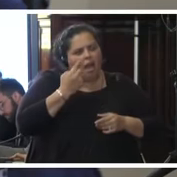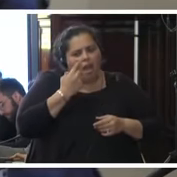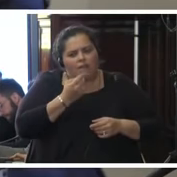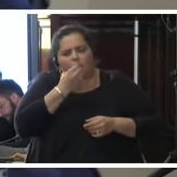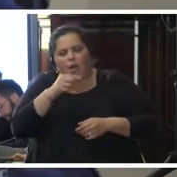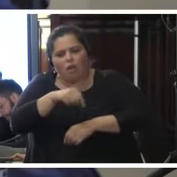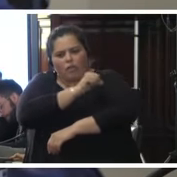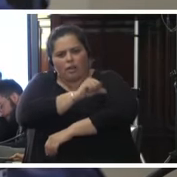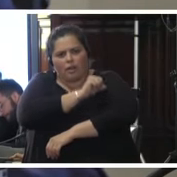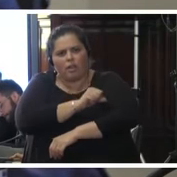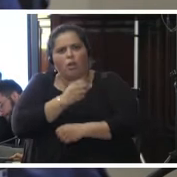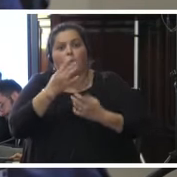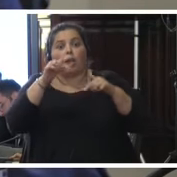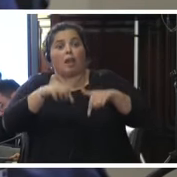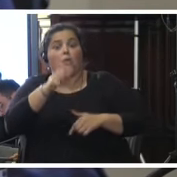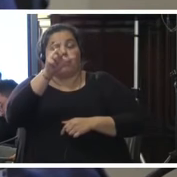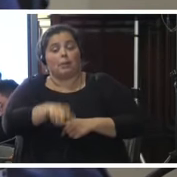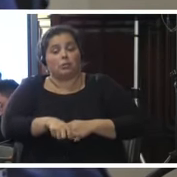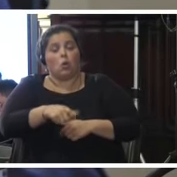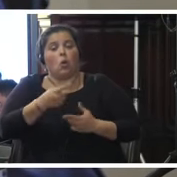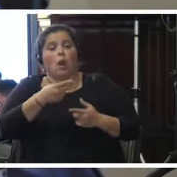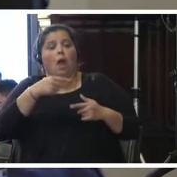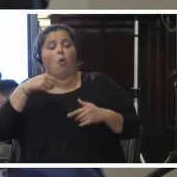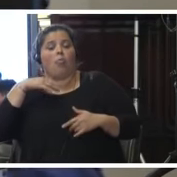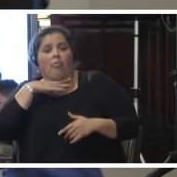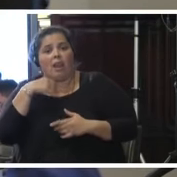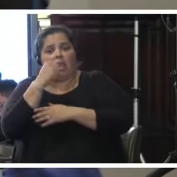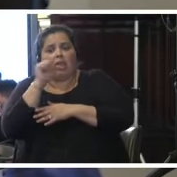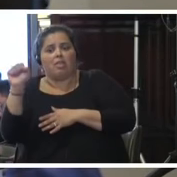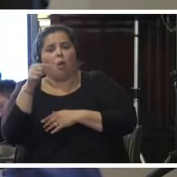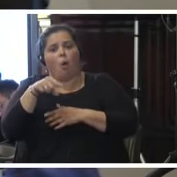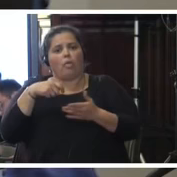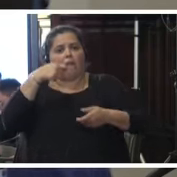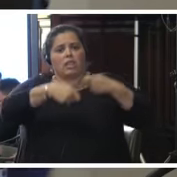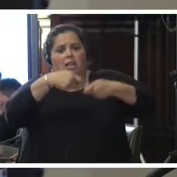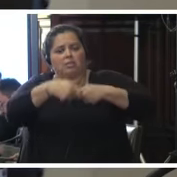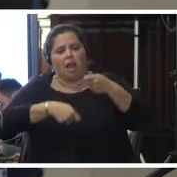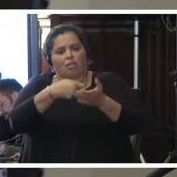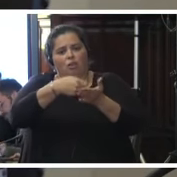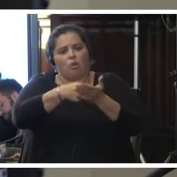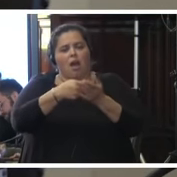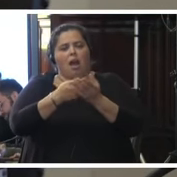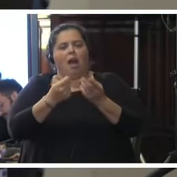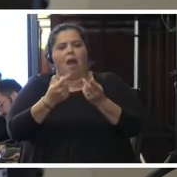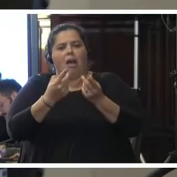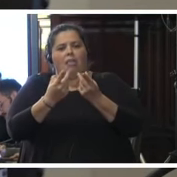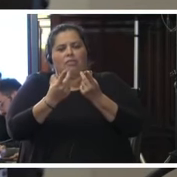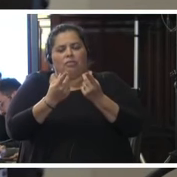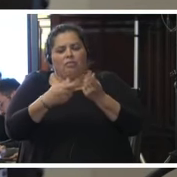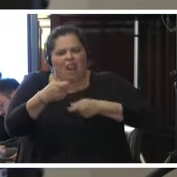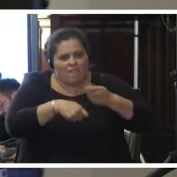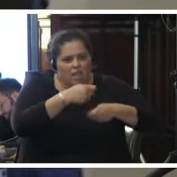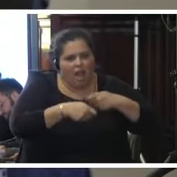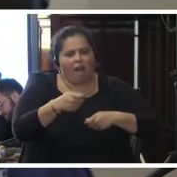alguém aqui está financiando os traficantes nessas comunidades, com certeza que é, que onde vai encontrar os que